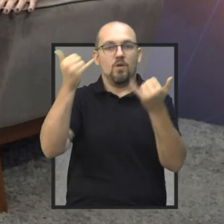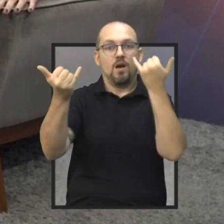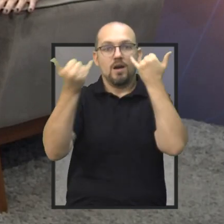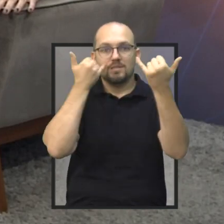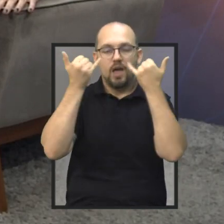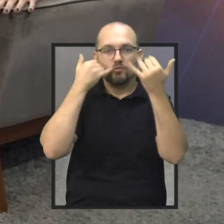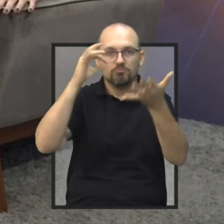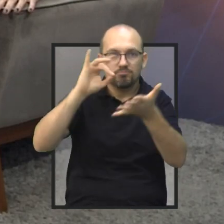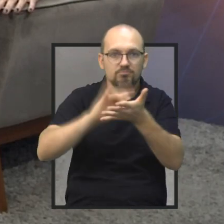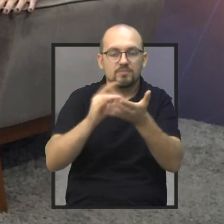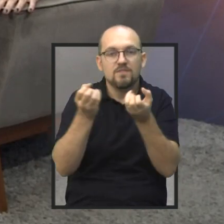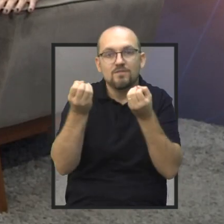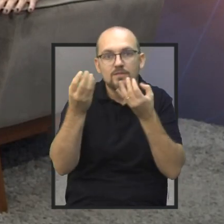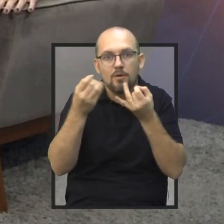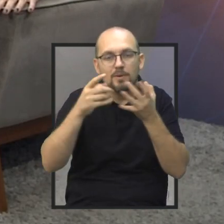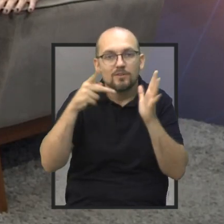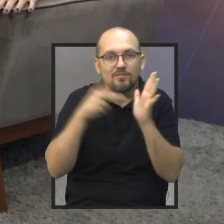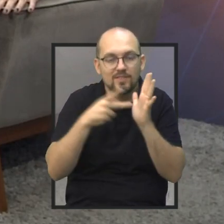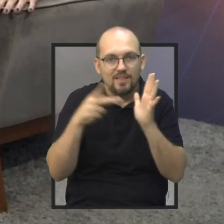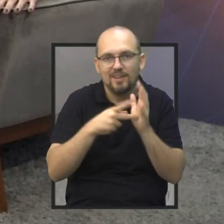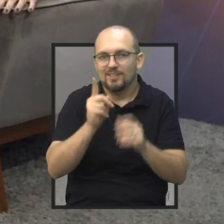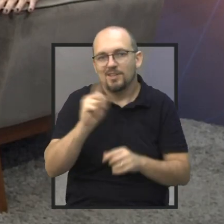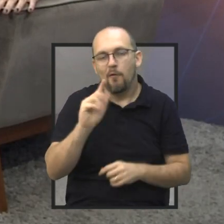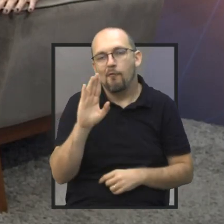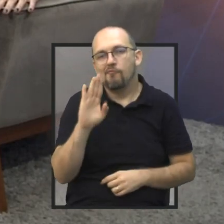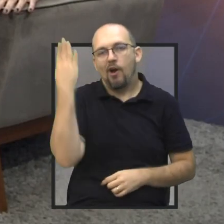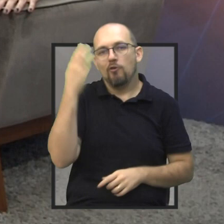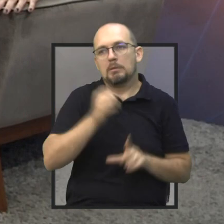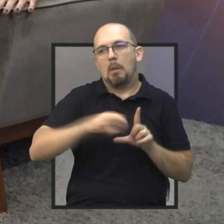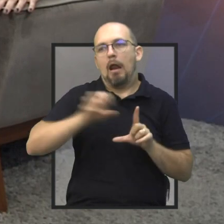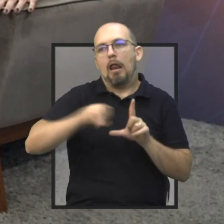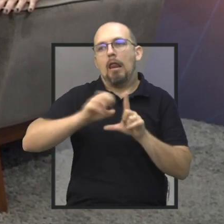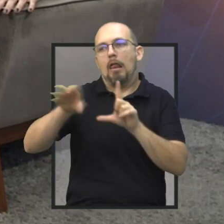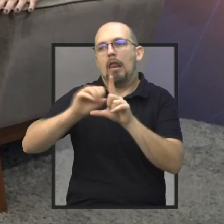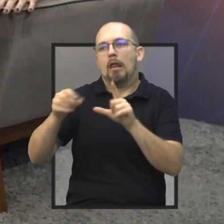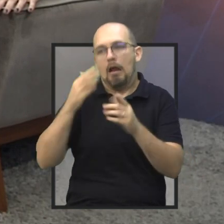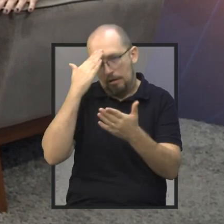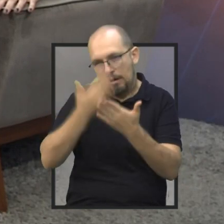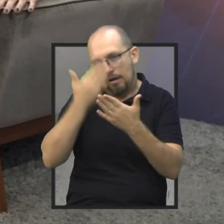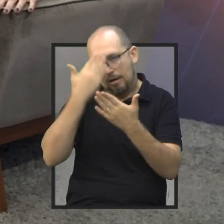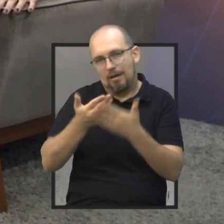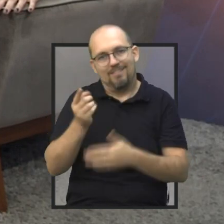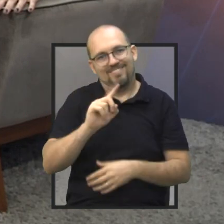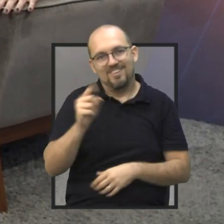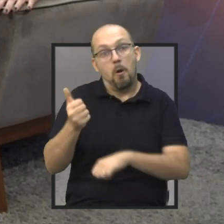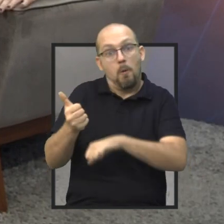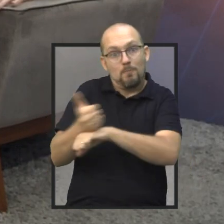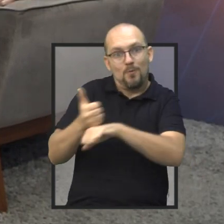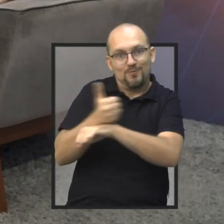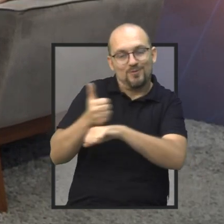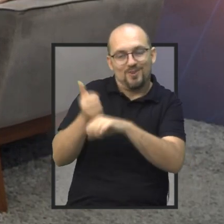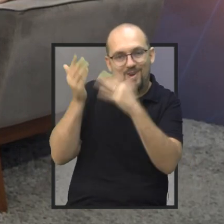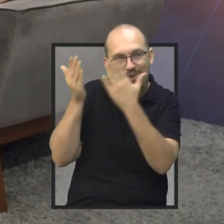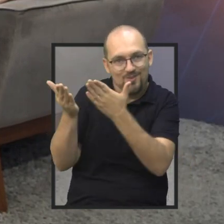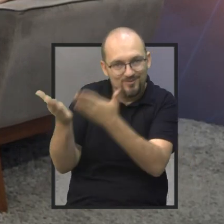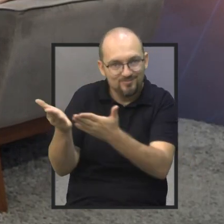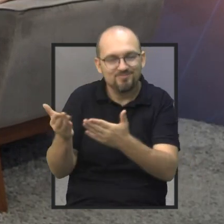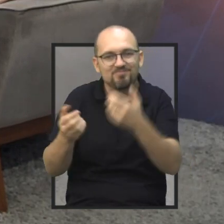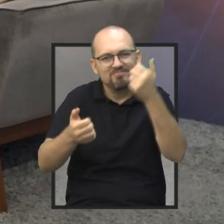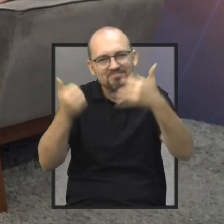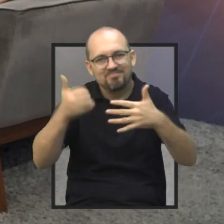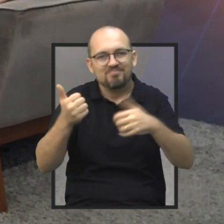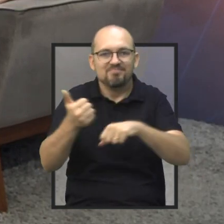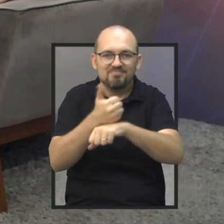acesso à informação Correto. E informação de verdade, né, não fake news. Passar a informação correta com uma profissional da área que está